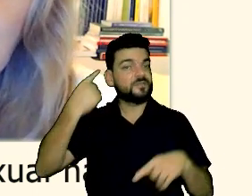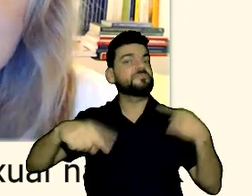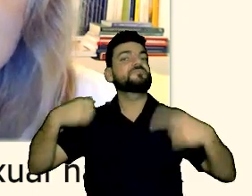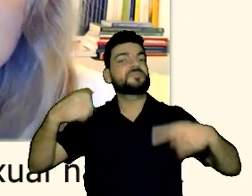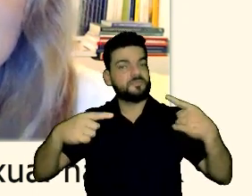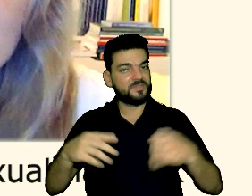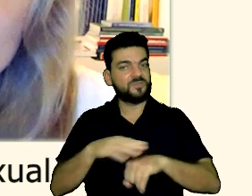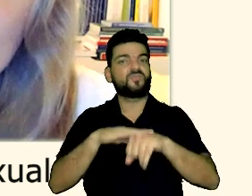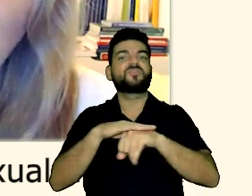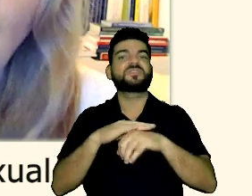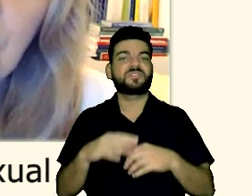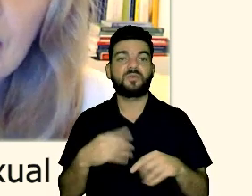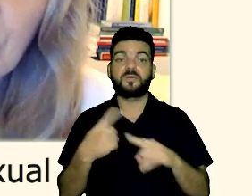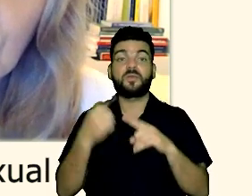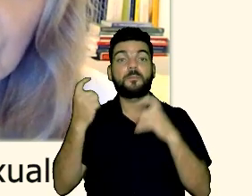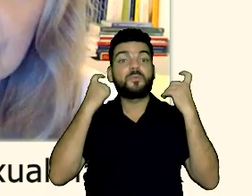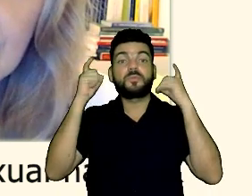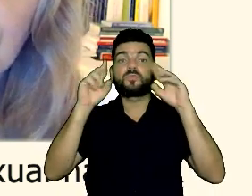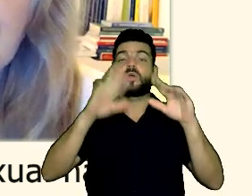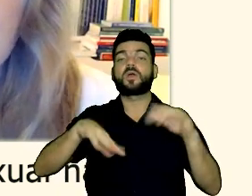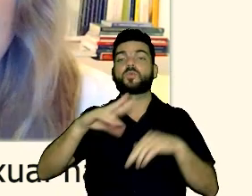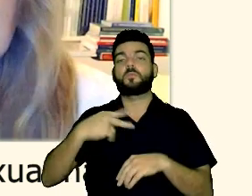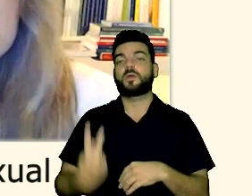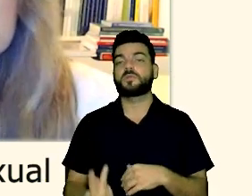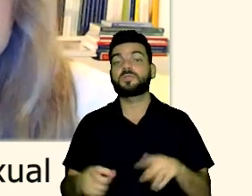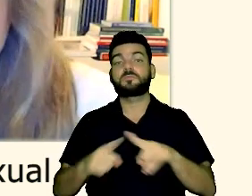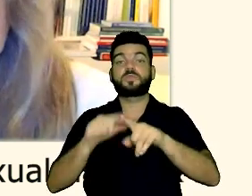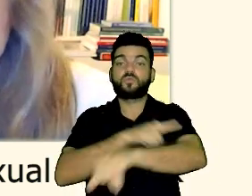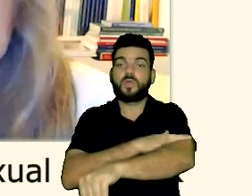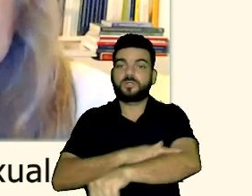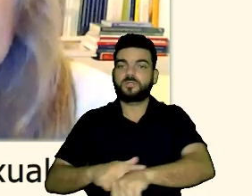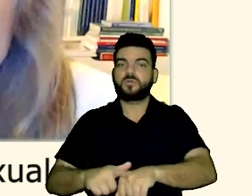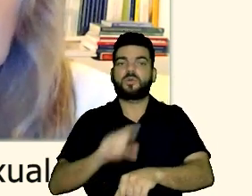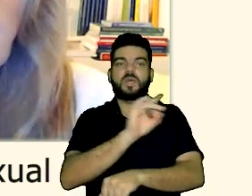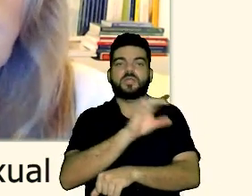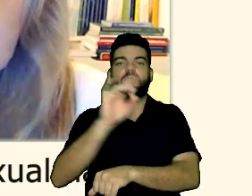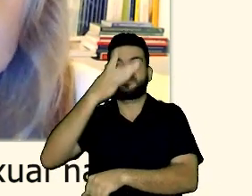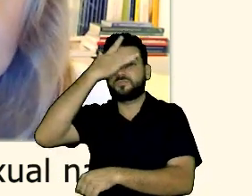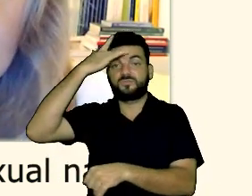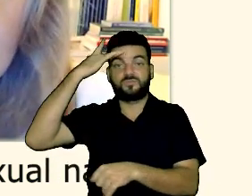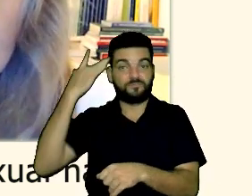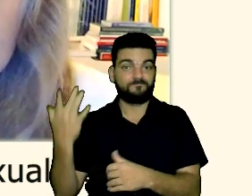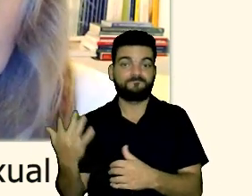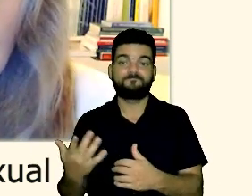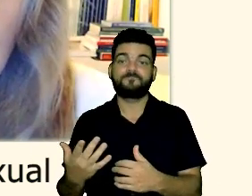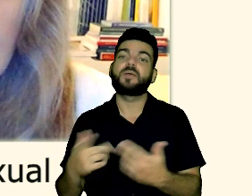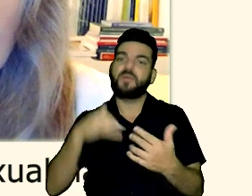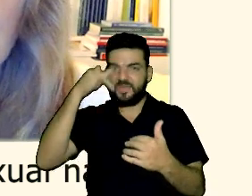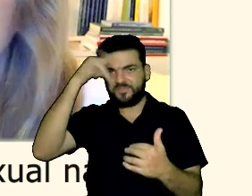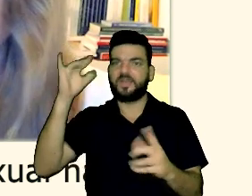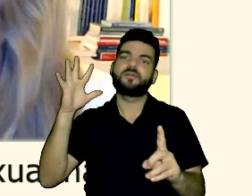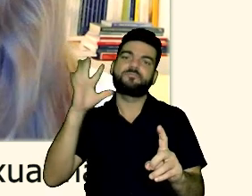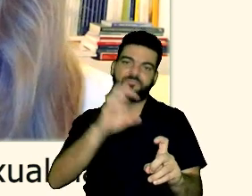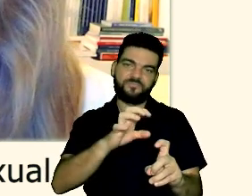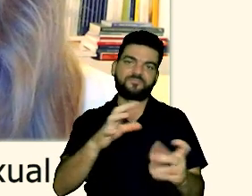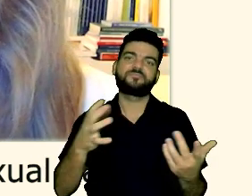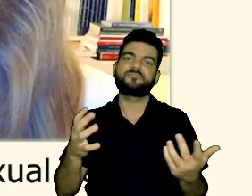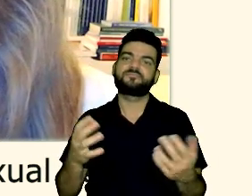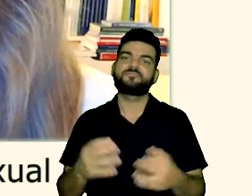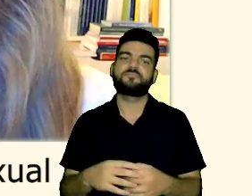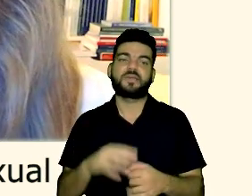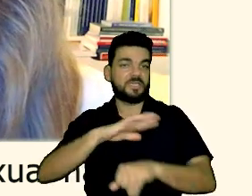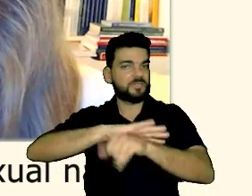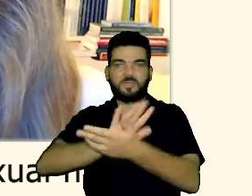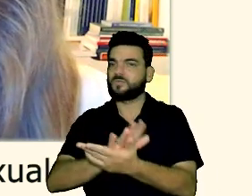às pessoas, o combate ao assédio, ao enfrentamento de discriminação. Então, quando eu peço